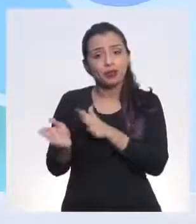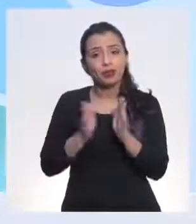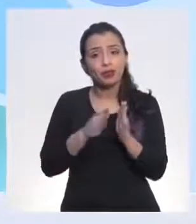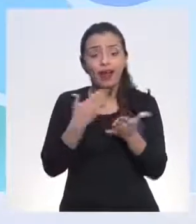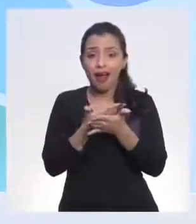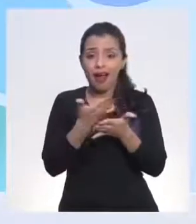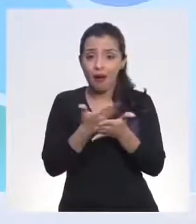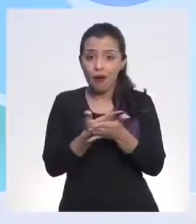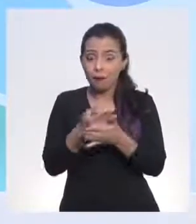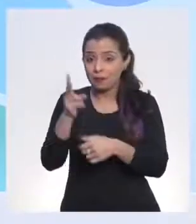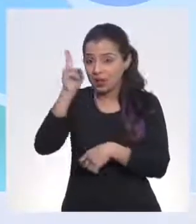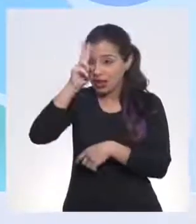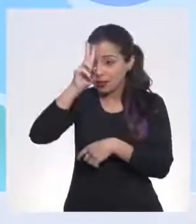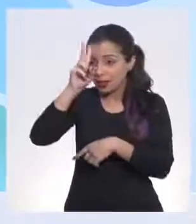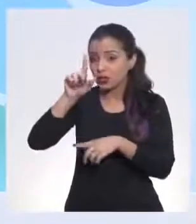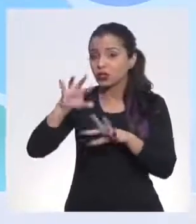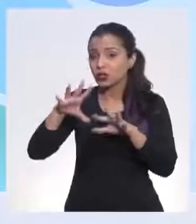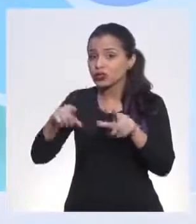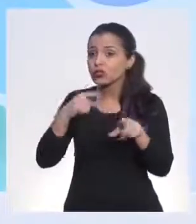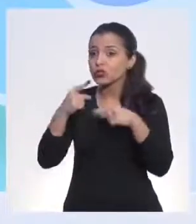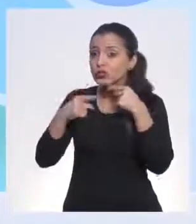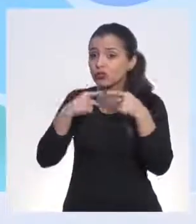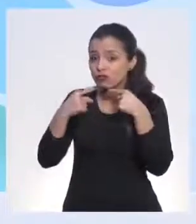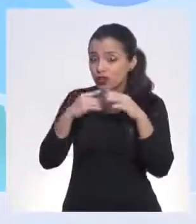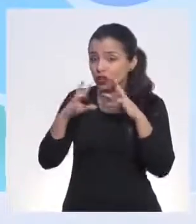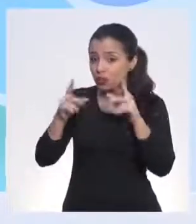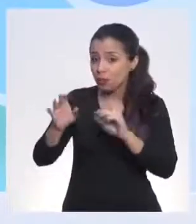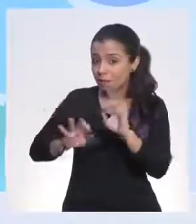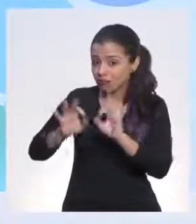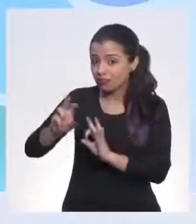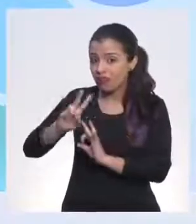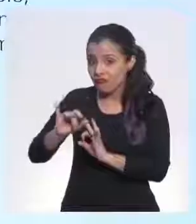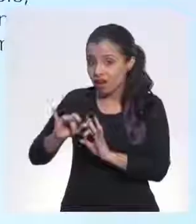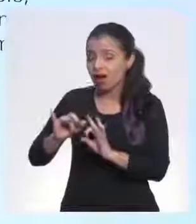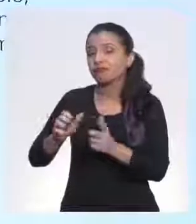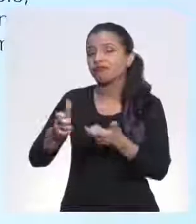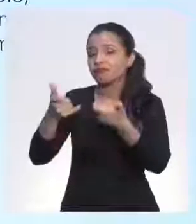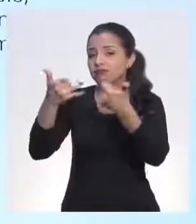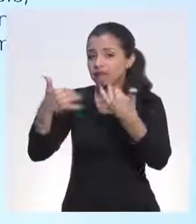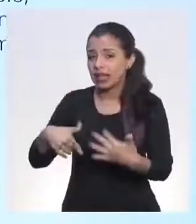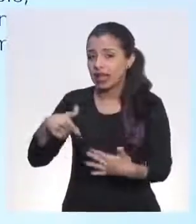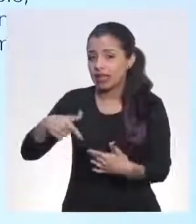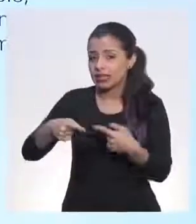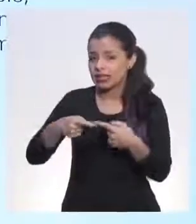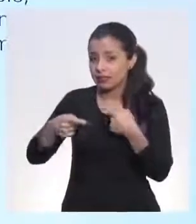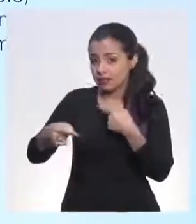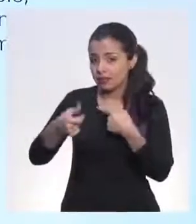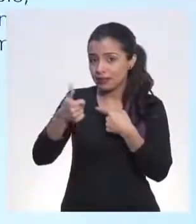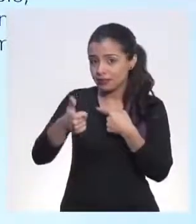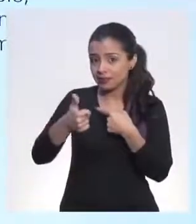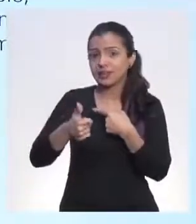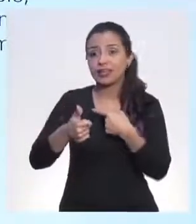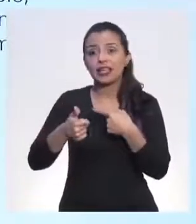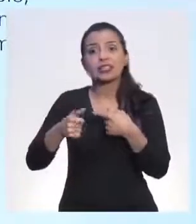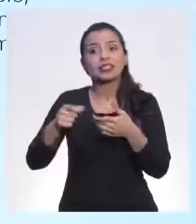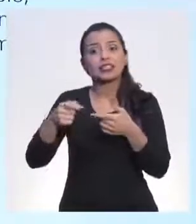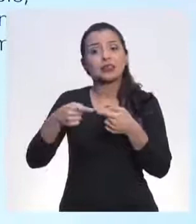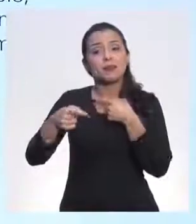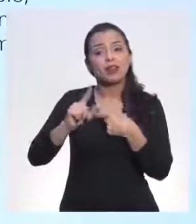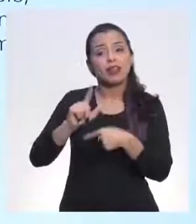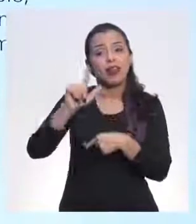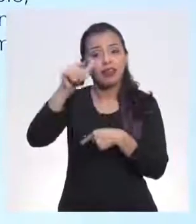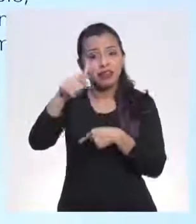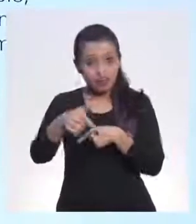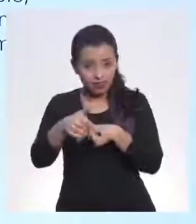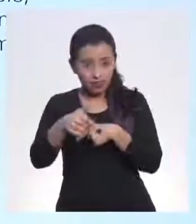que essas dúvidas maiores sobre o projeto nós vamos tirar essa semana, certo? Isso mesmo. A partir da semana que vem, aí contatem a gente